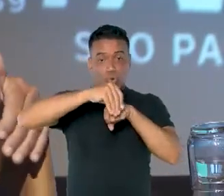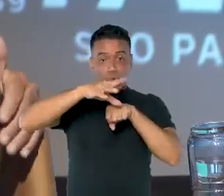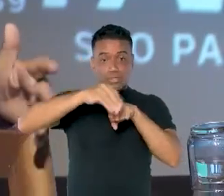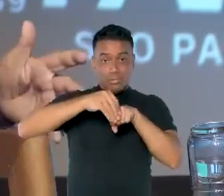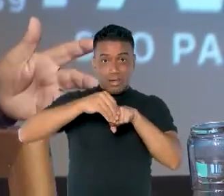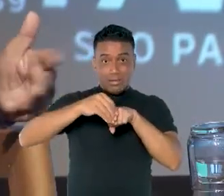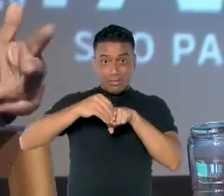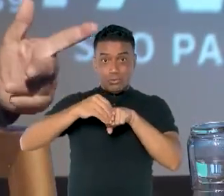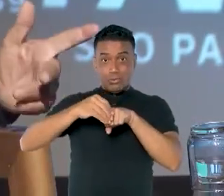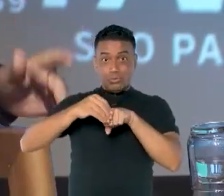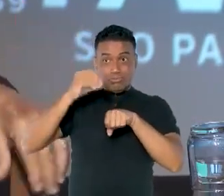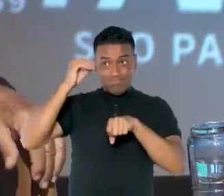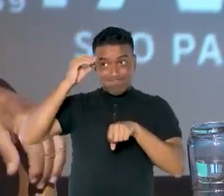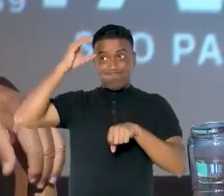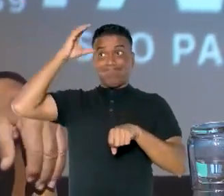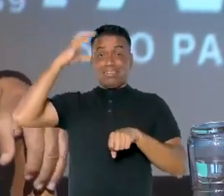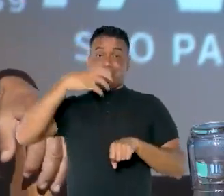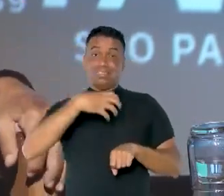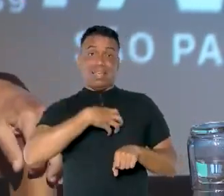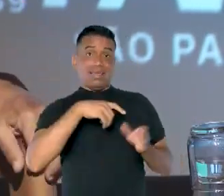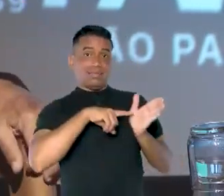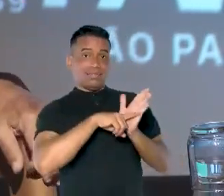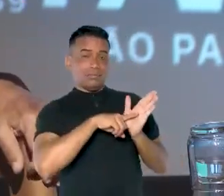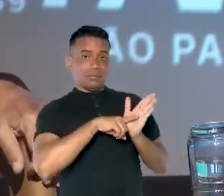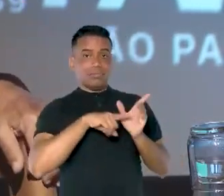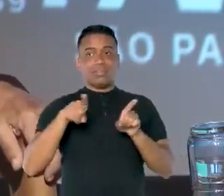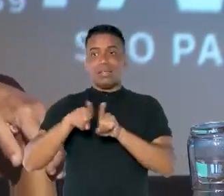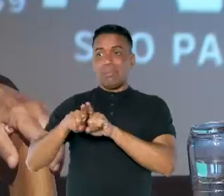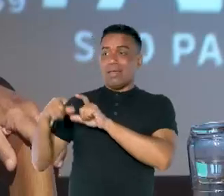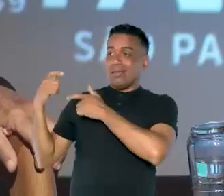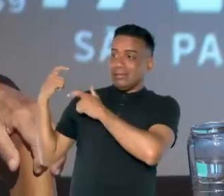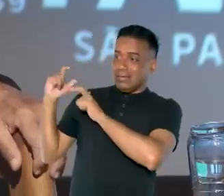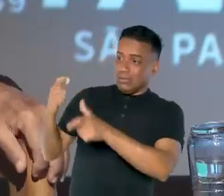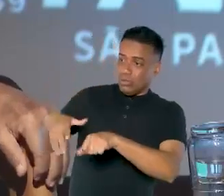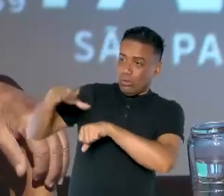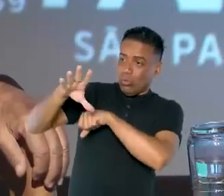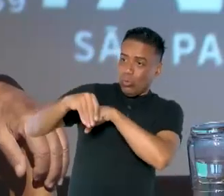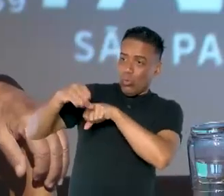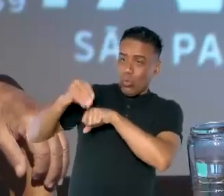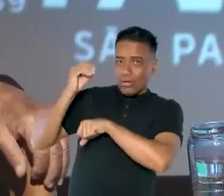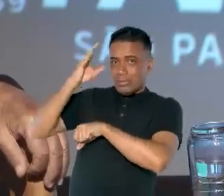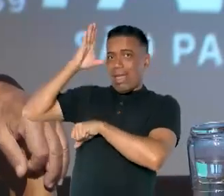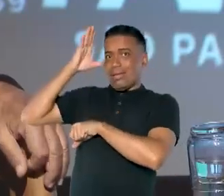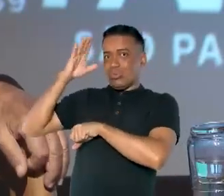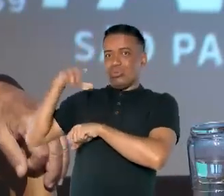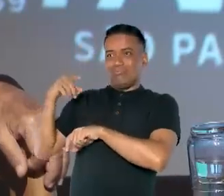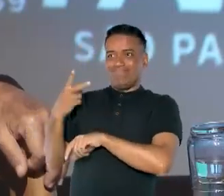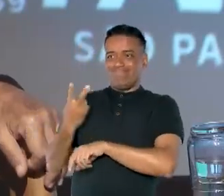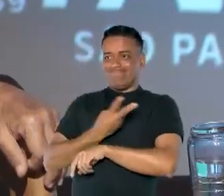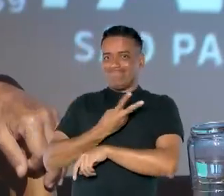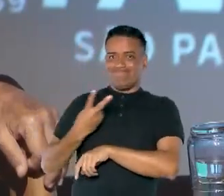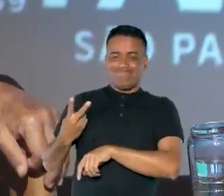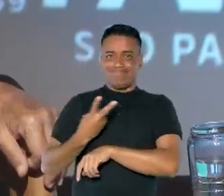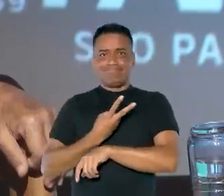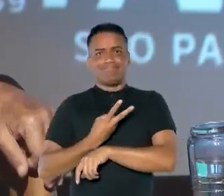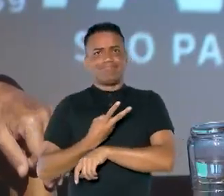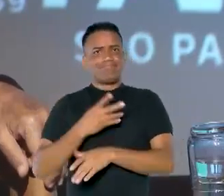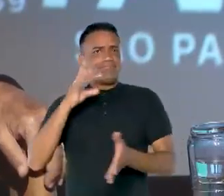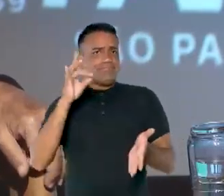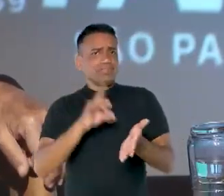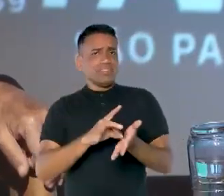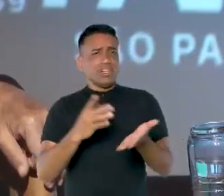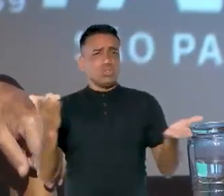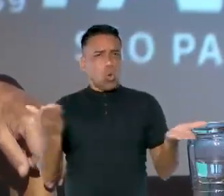sabedoria científica, por assim dizer, e os conhecimentos tradicionais. E a verdade é que